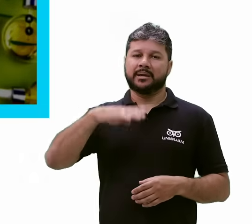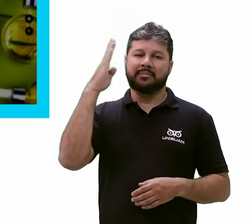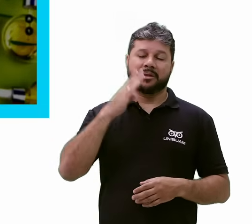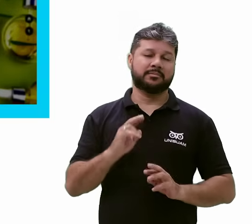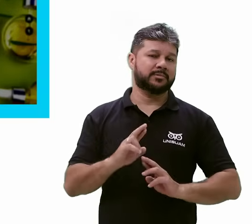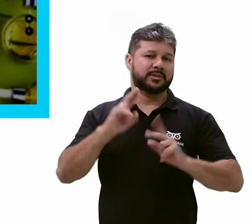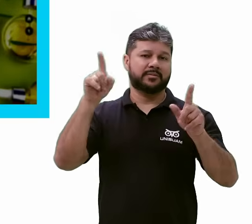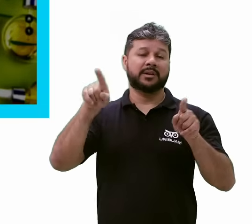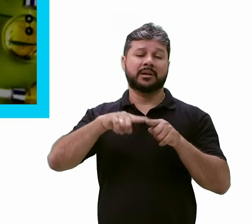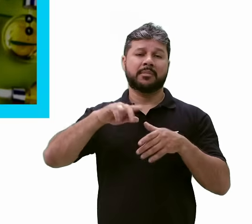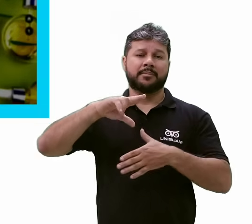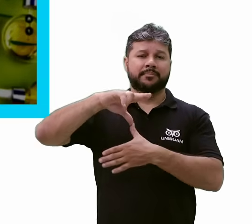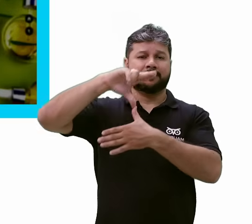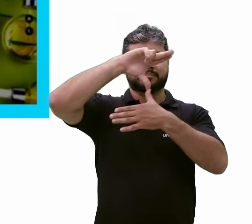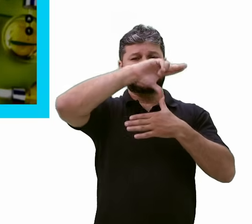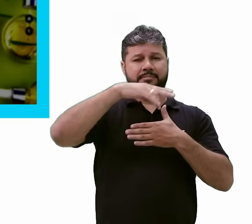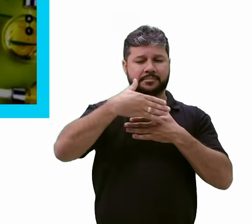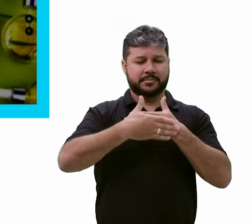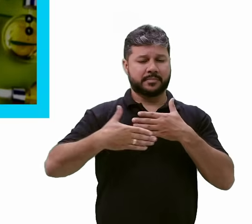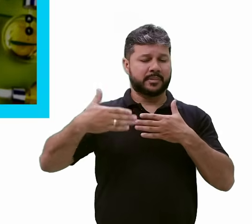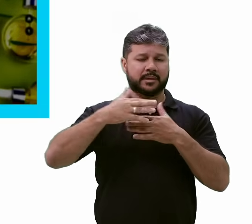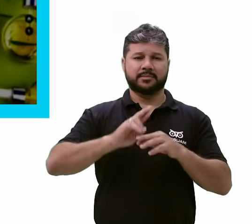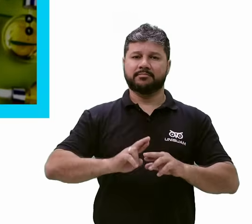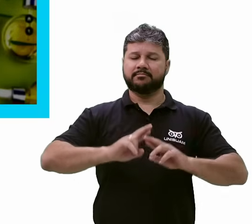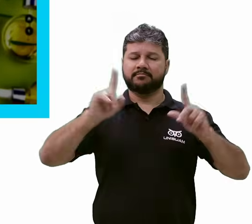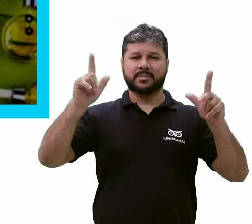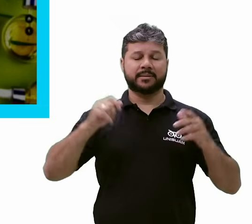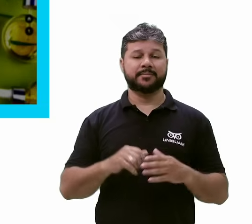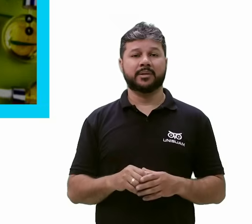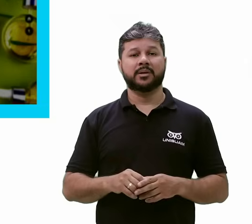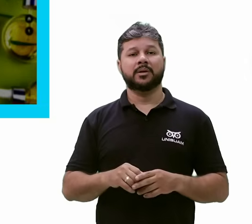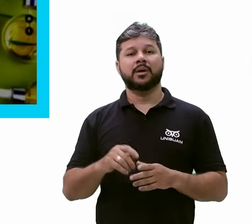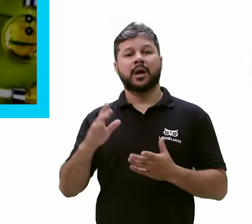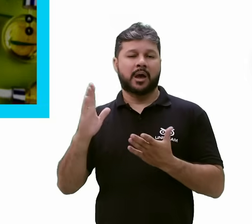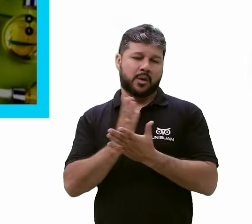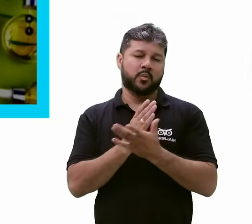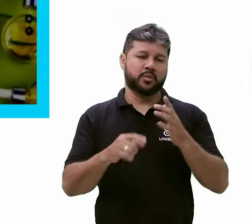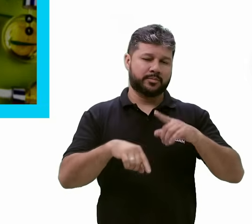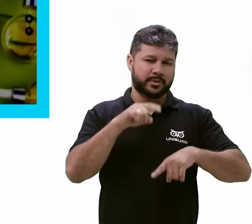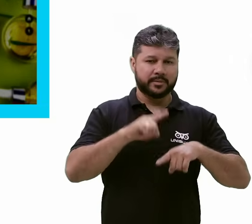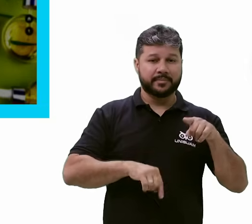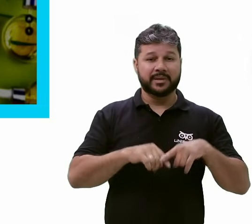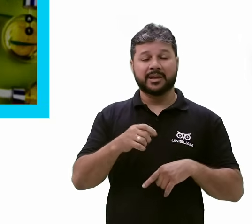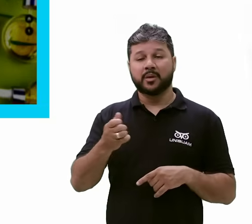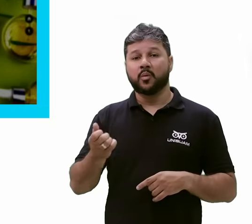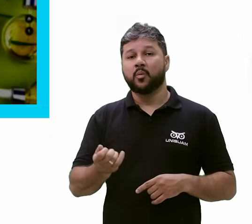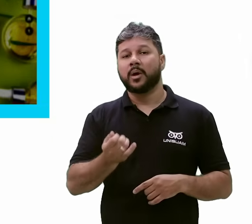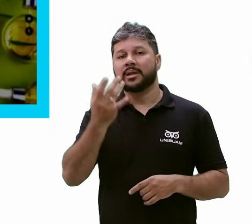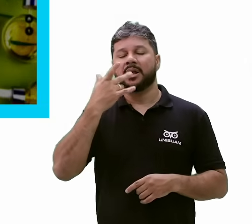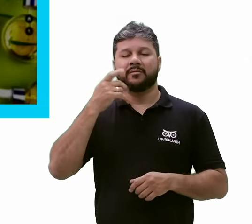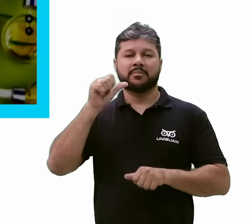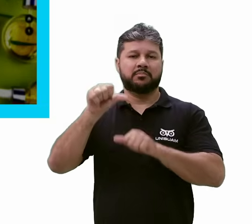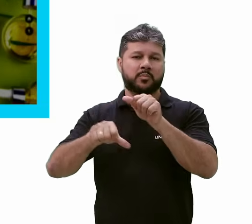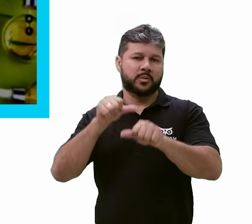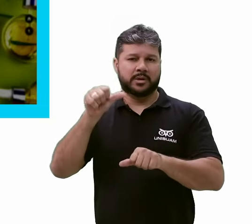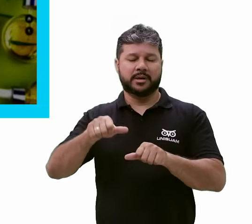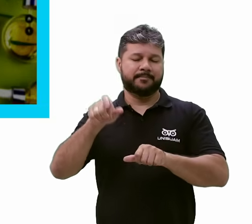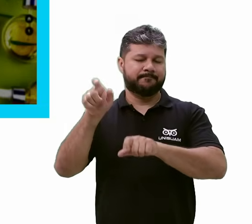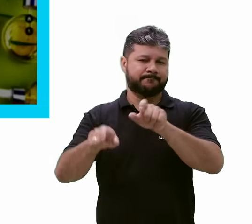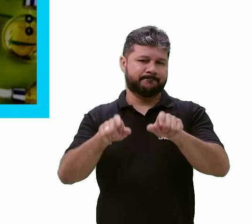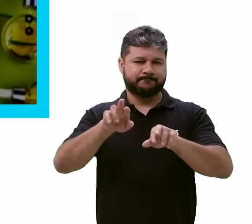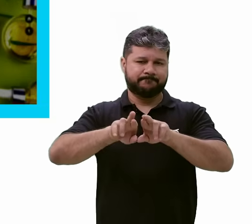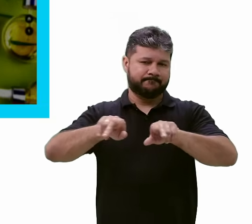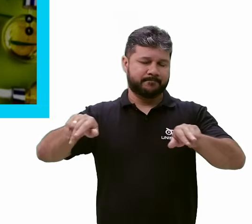cenário diferente aqui no Brasil e na América Latina de forma geral, com relação a determinados produtos. Então, as doses vão variar